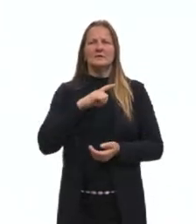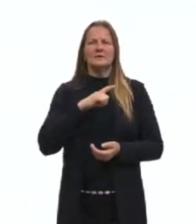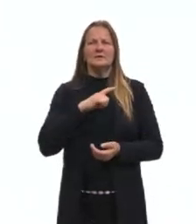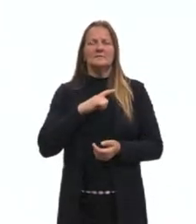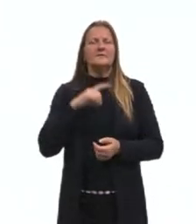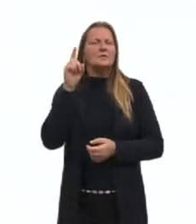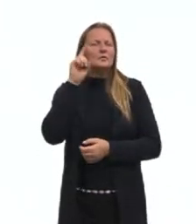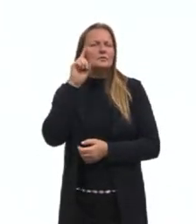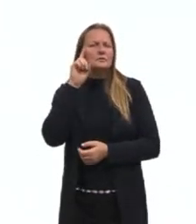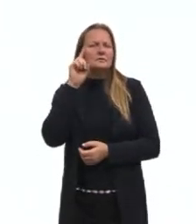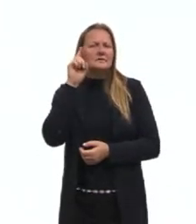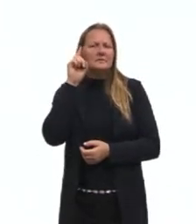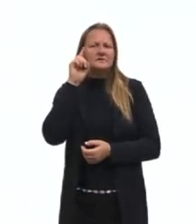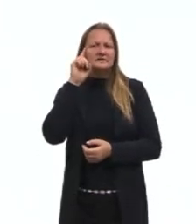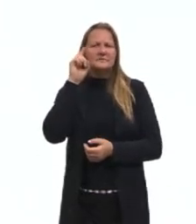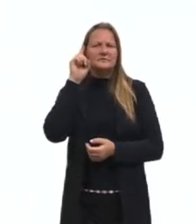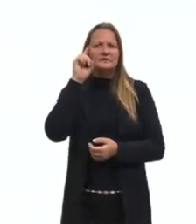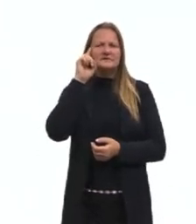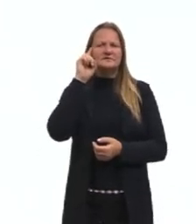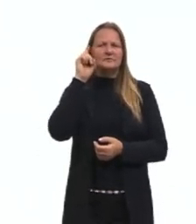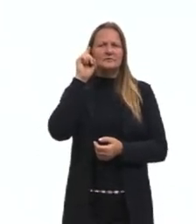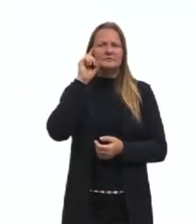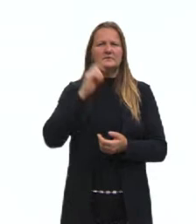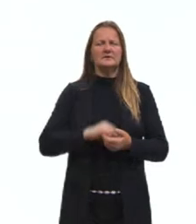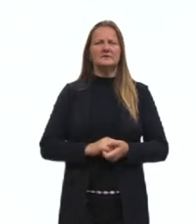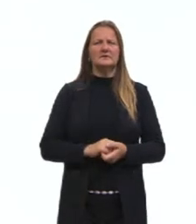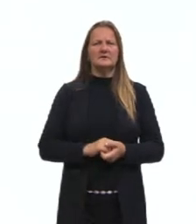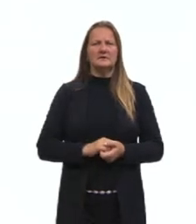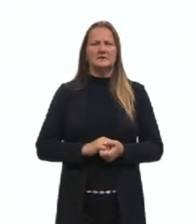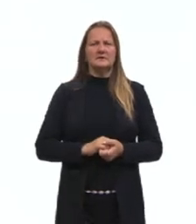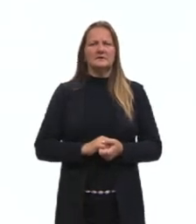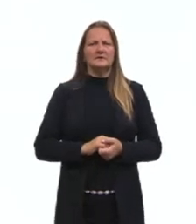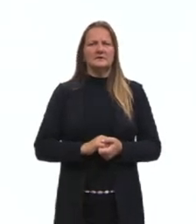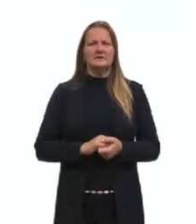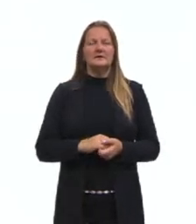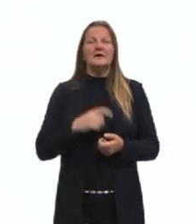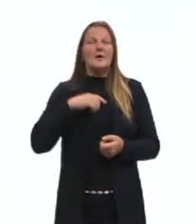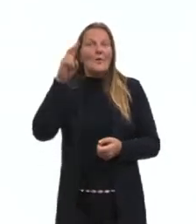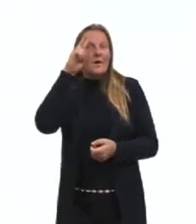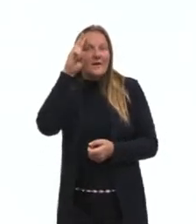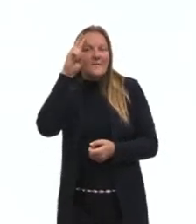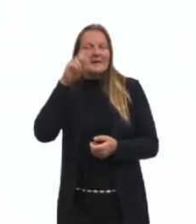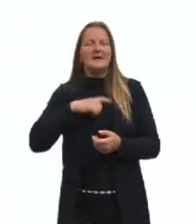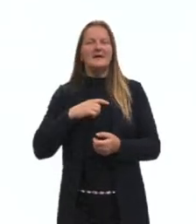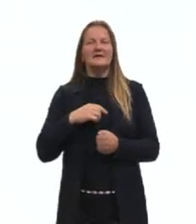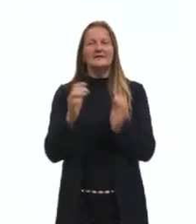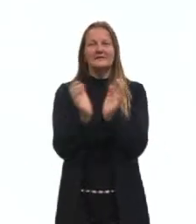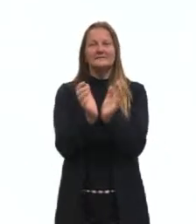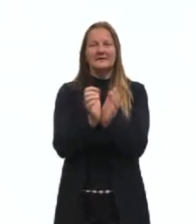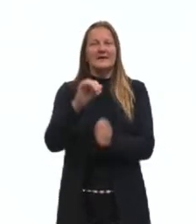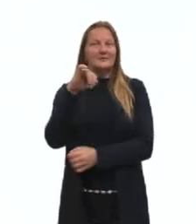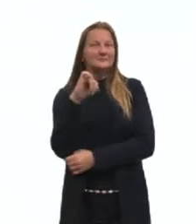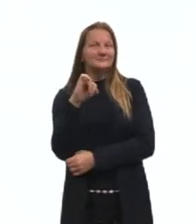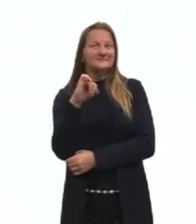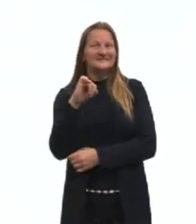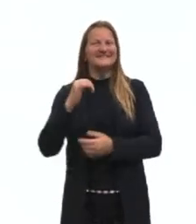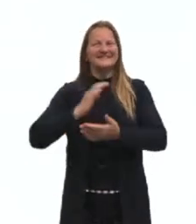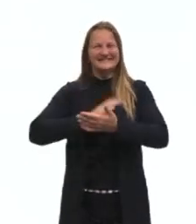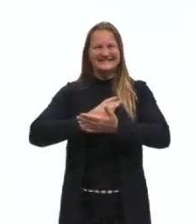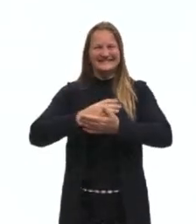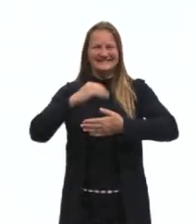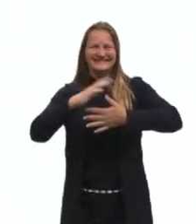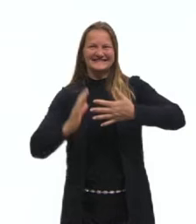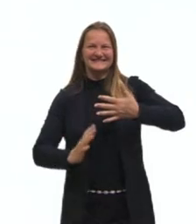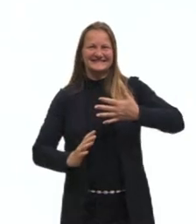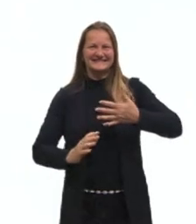de situação problema como eu gosto de Iniciar minhas aulas eu lembrei que a nossa colega Lucineia intérprete de libras